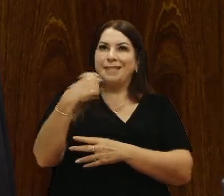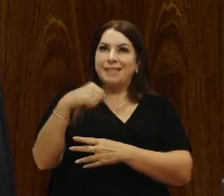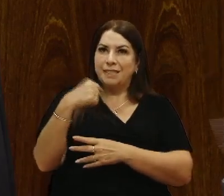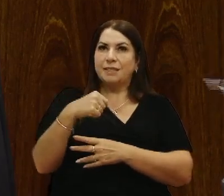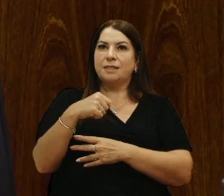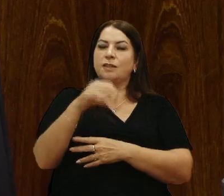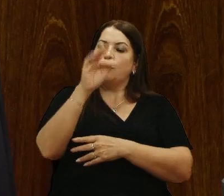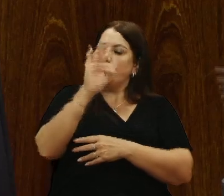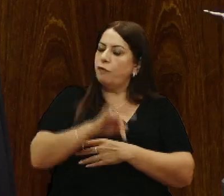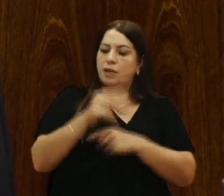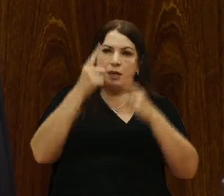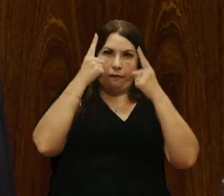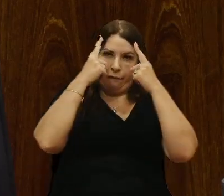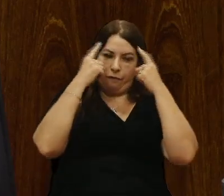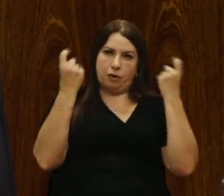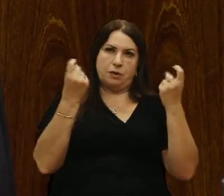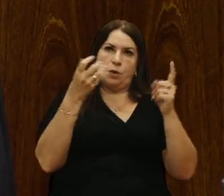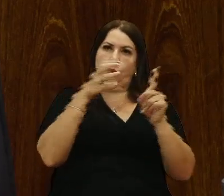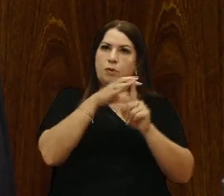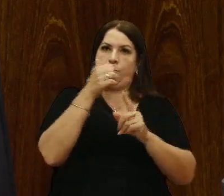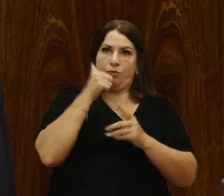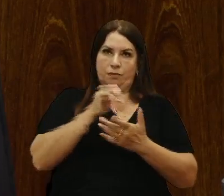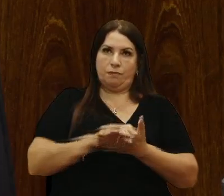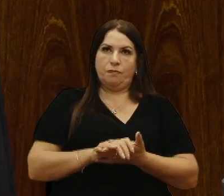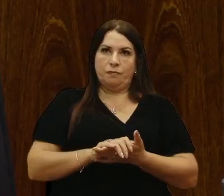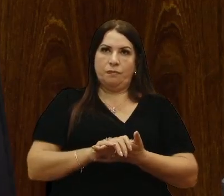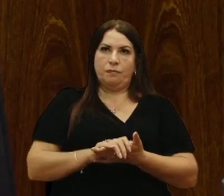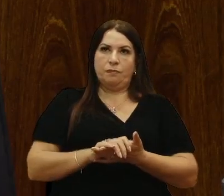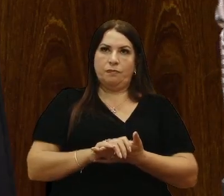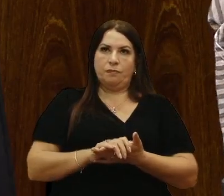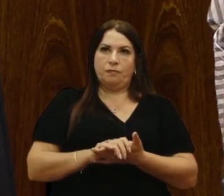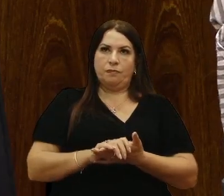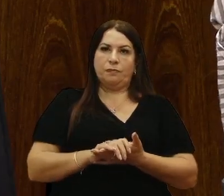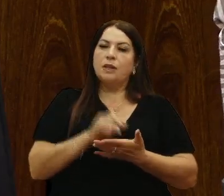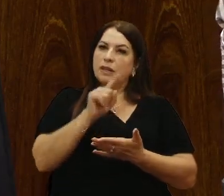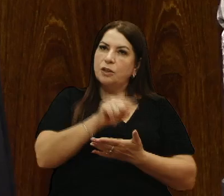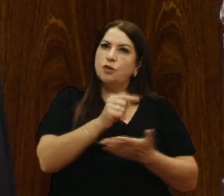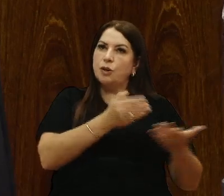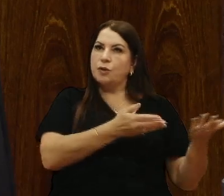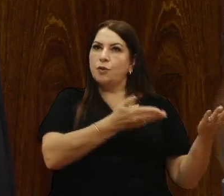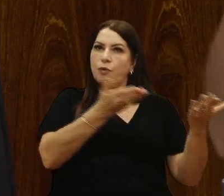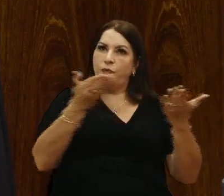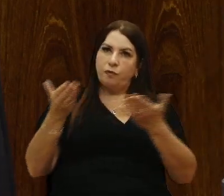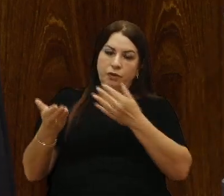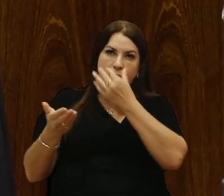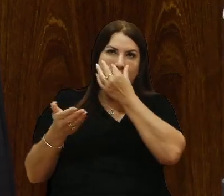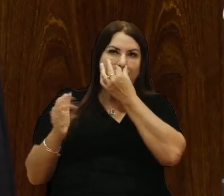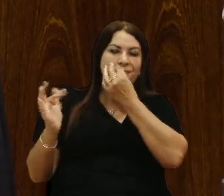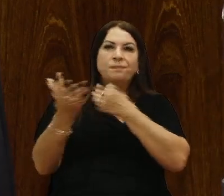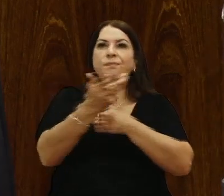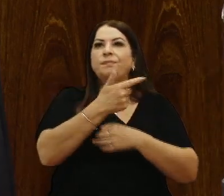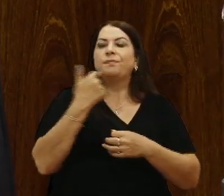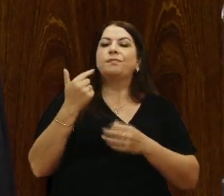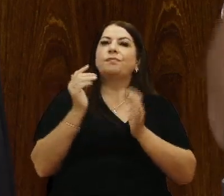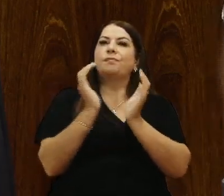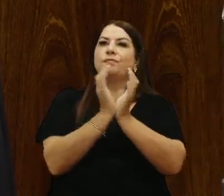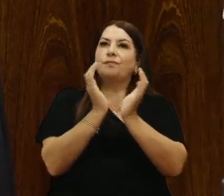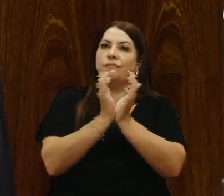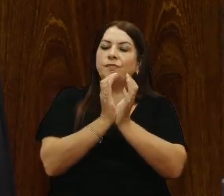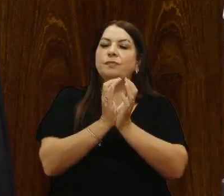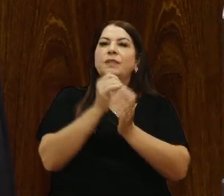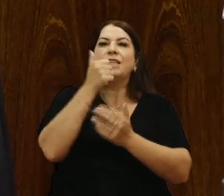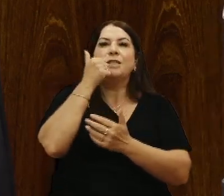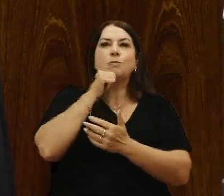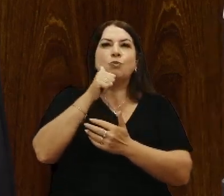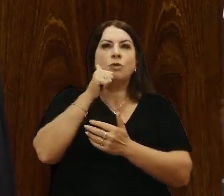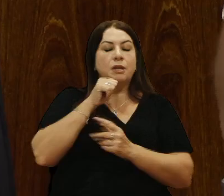do fim da violência contra a mulher. Então, a gente quer deixar esse convite a todos os colegas, as